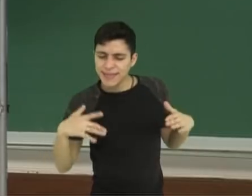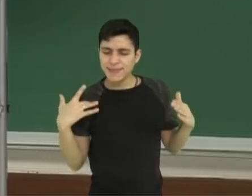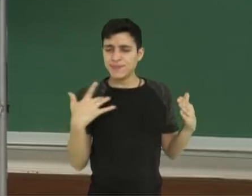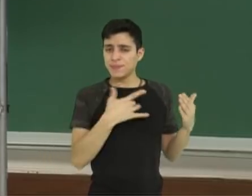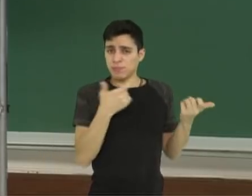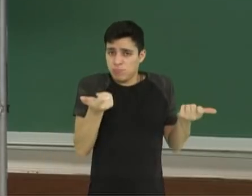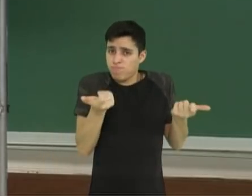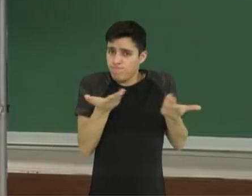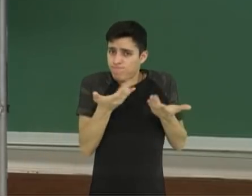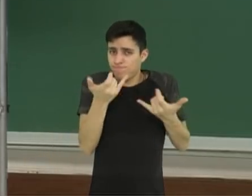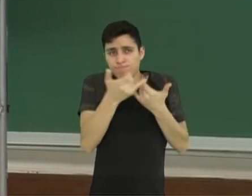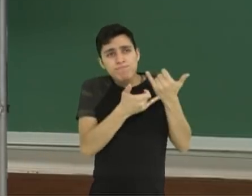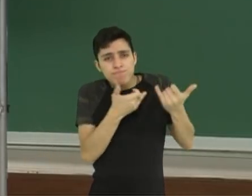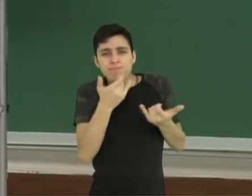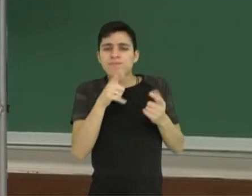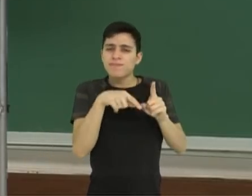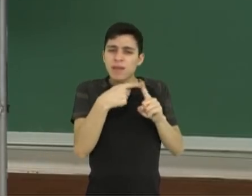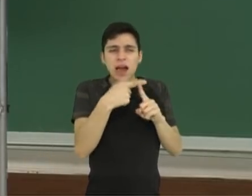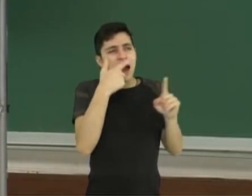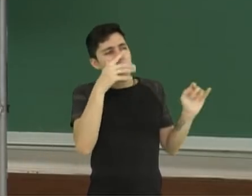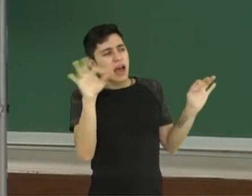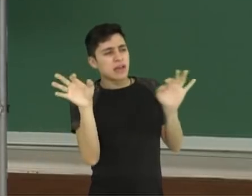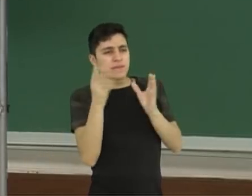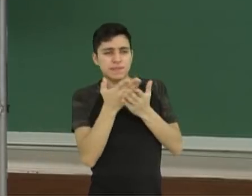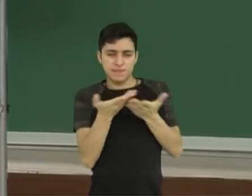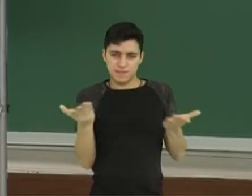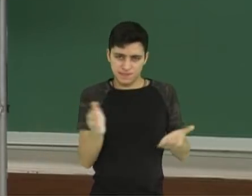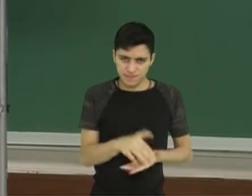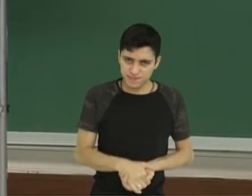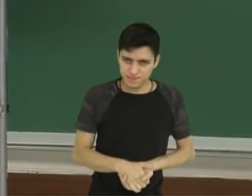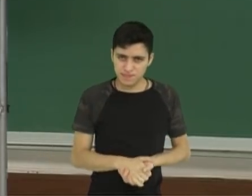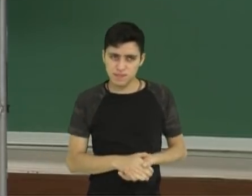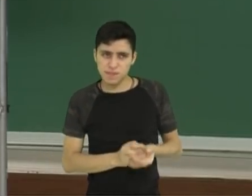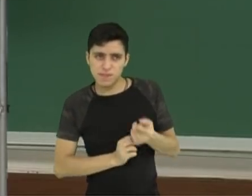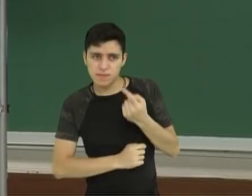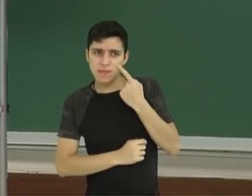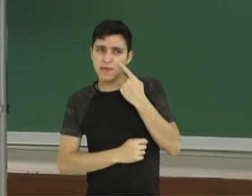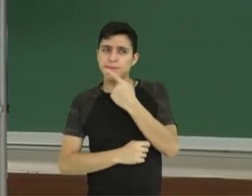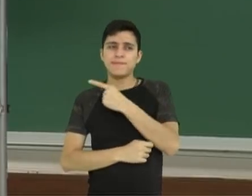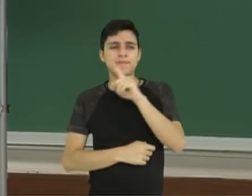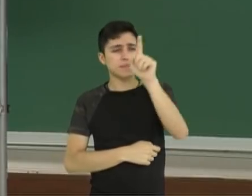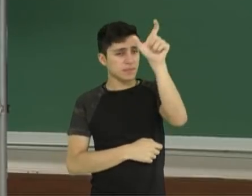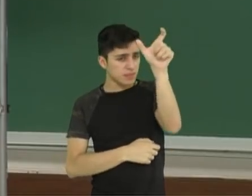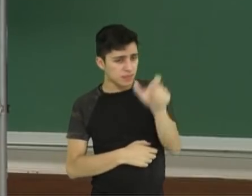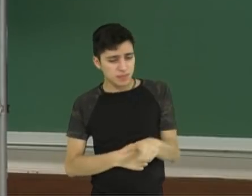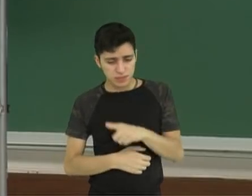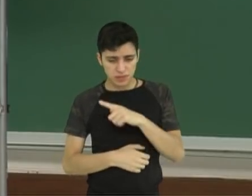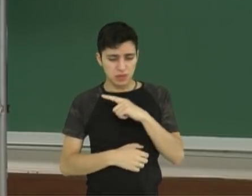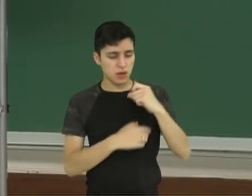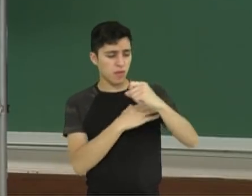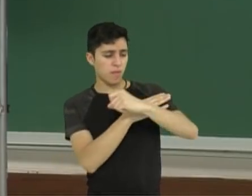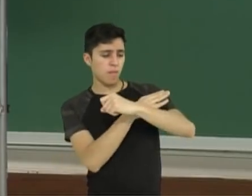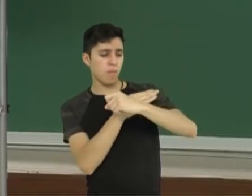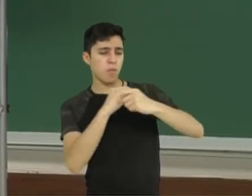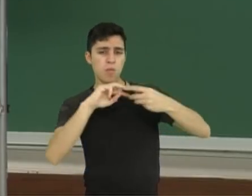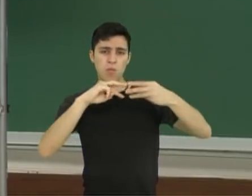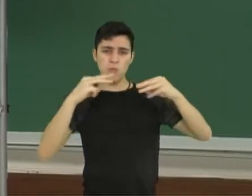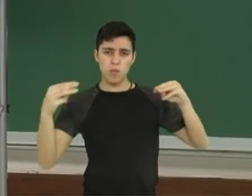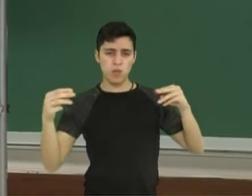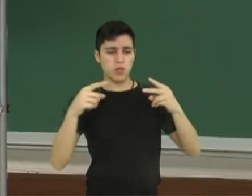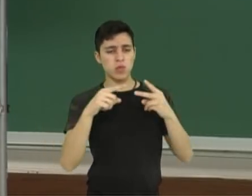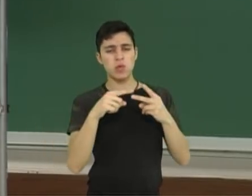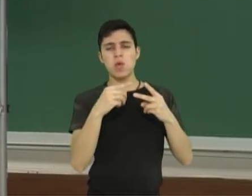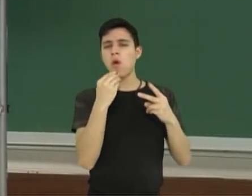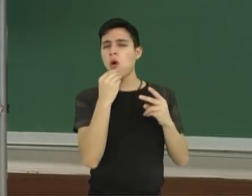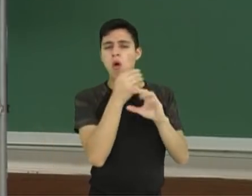a aula de hoje. Percebam, eu tenho um indivíduo, olha moça, eu tenho a musculatura, eu tenho os ossos, eu